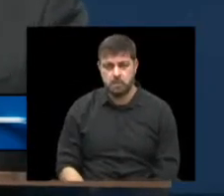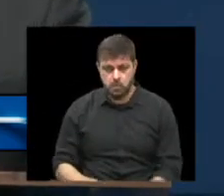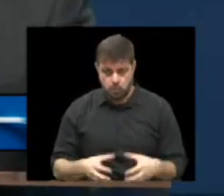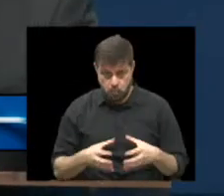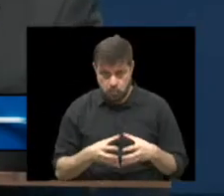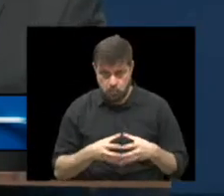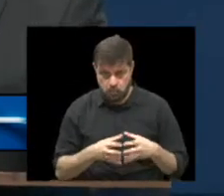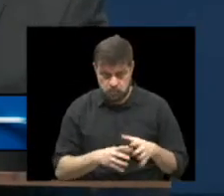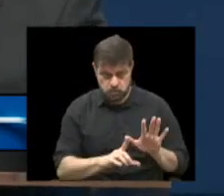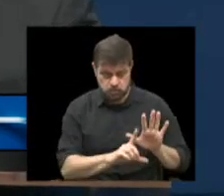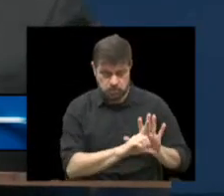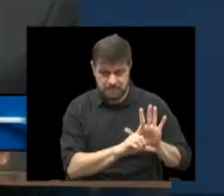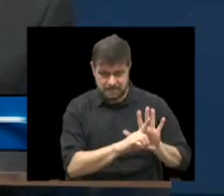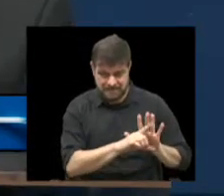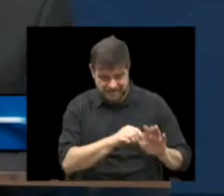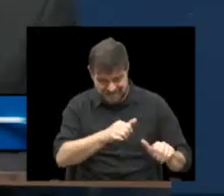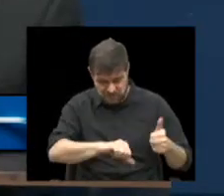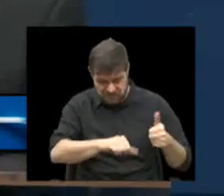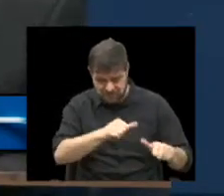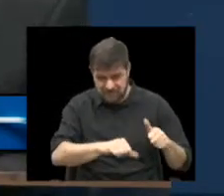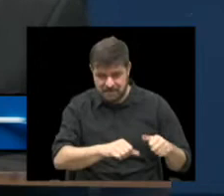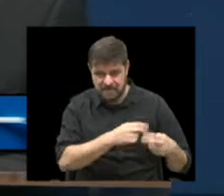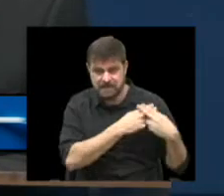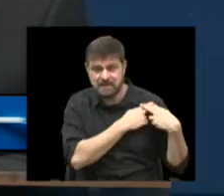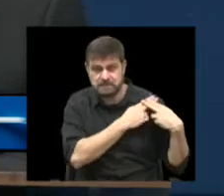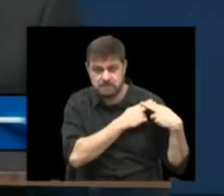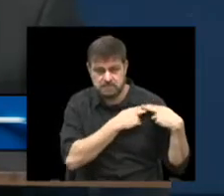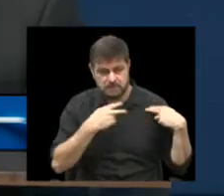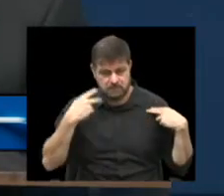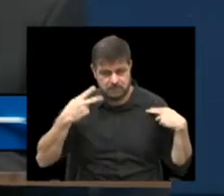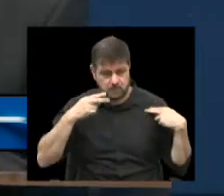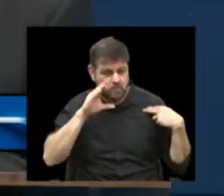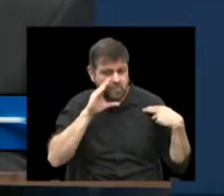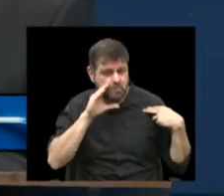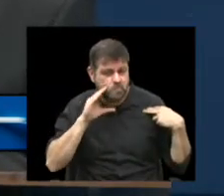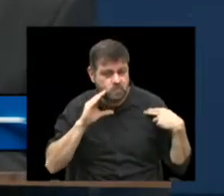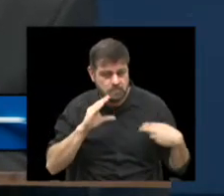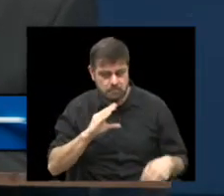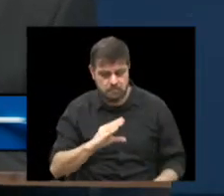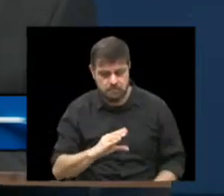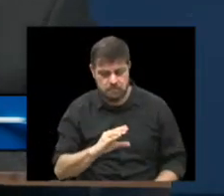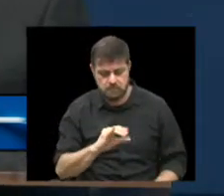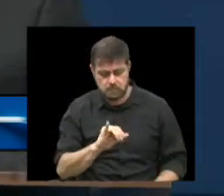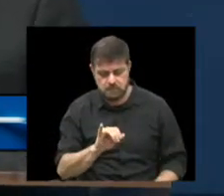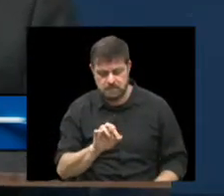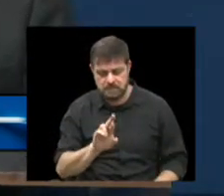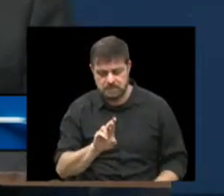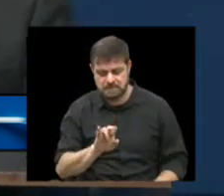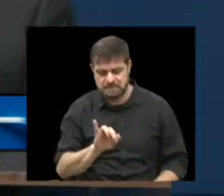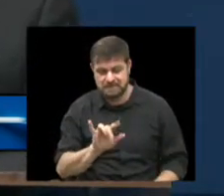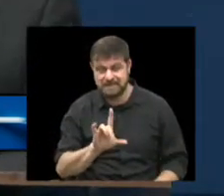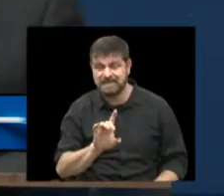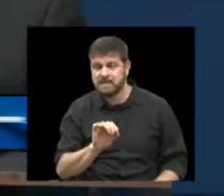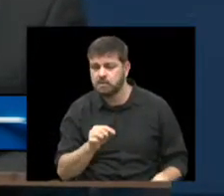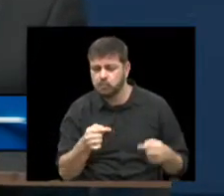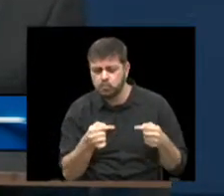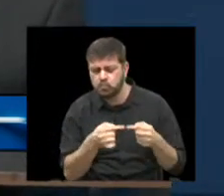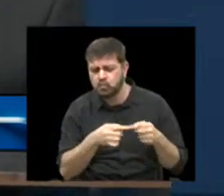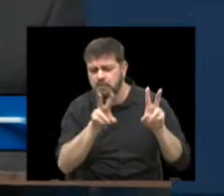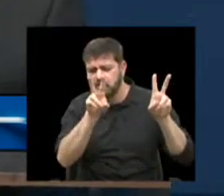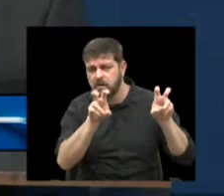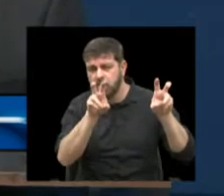de Constituição e Legalidade, na pessoa do vereador Luiz Henrique Cirilo, que será relacionado